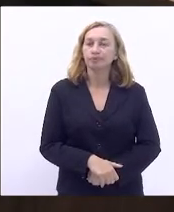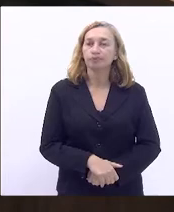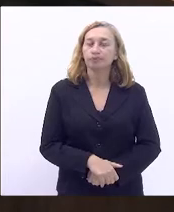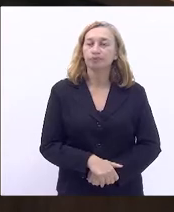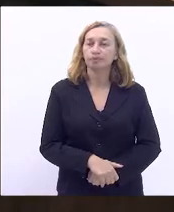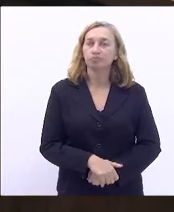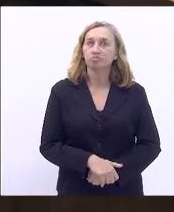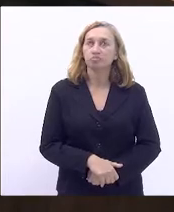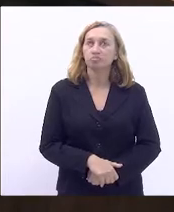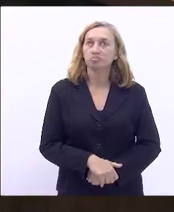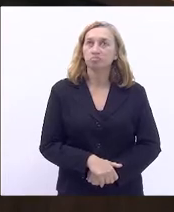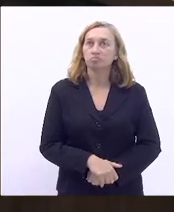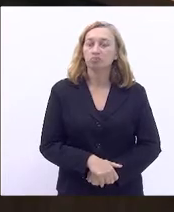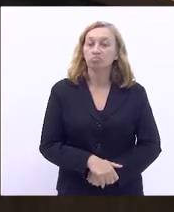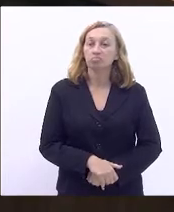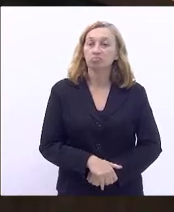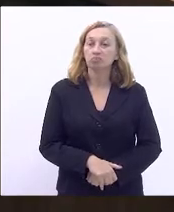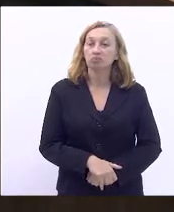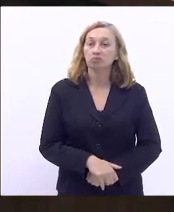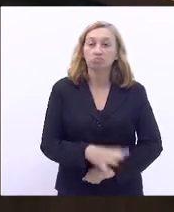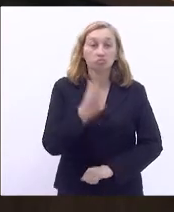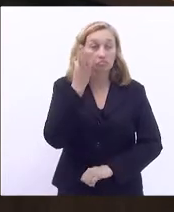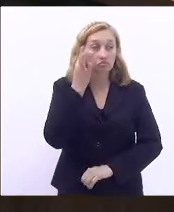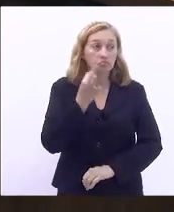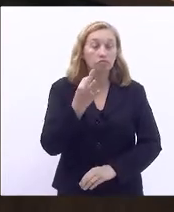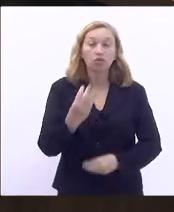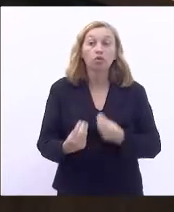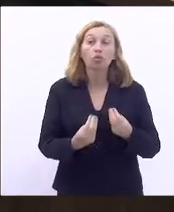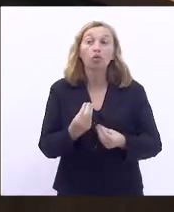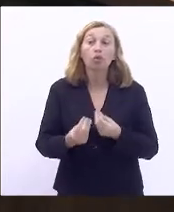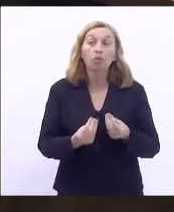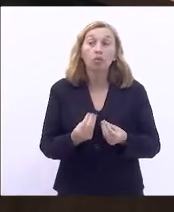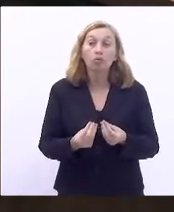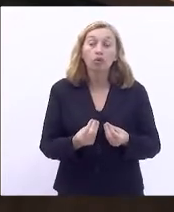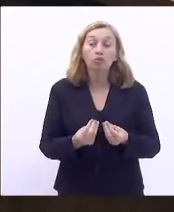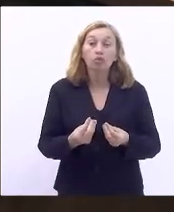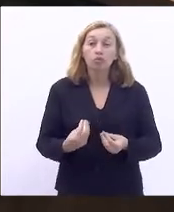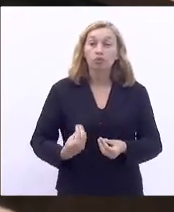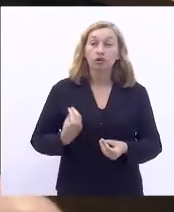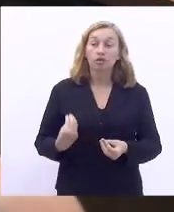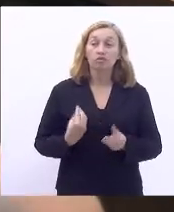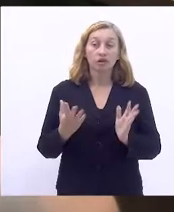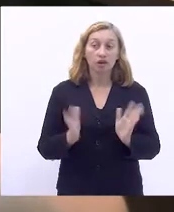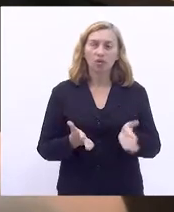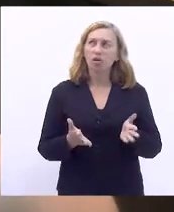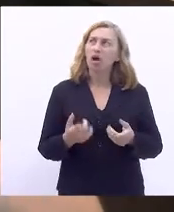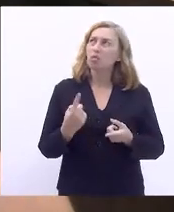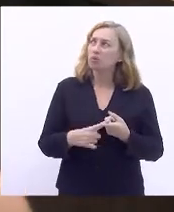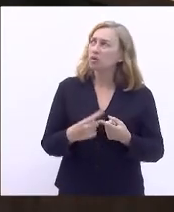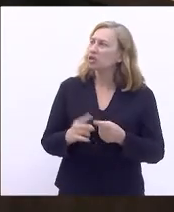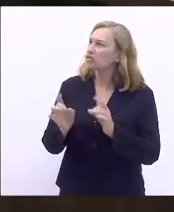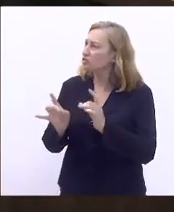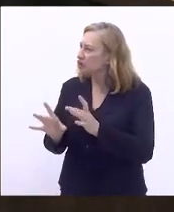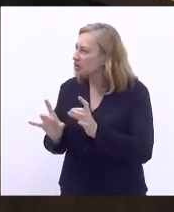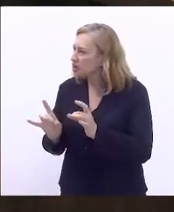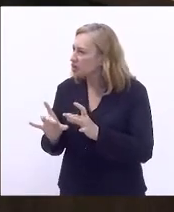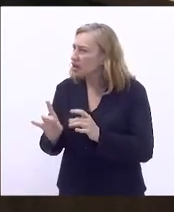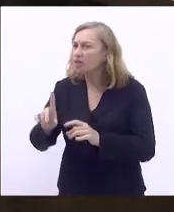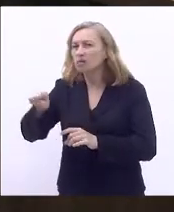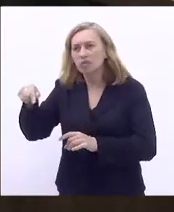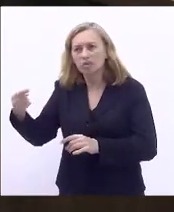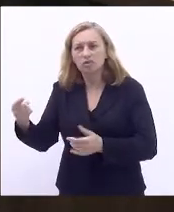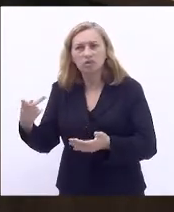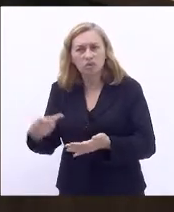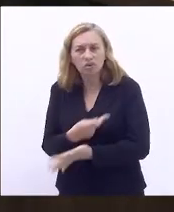Não sei em que mãos ele está agora, porque ele foi, passou-se a venda, concessão, etc.